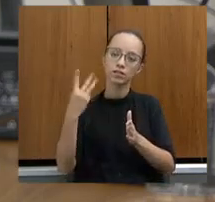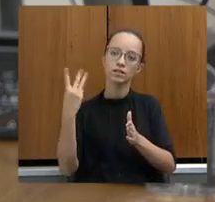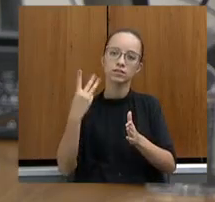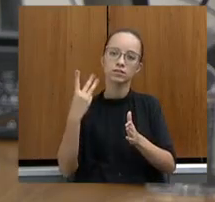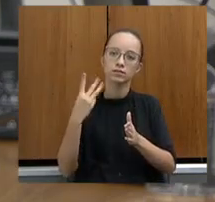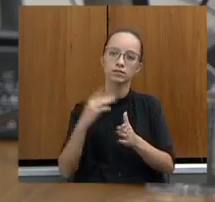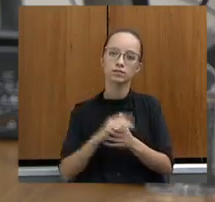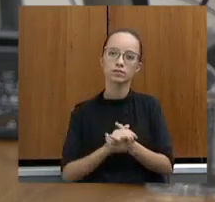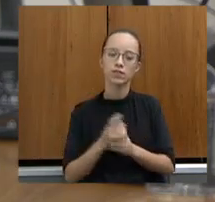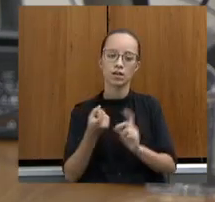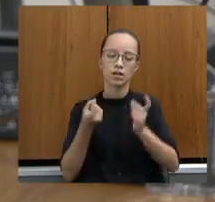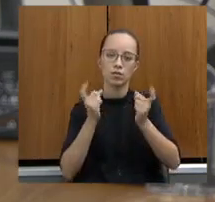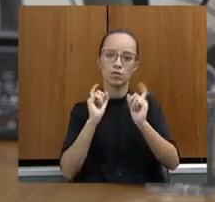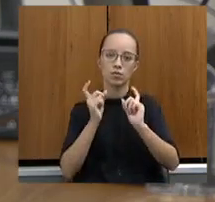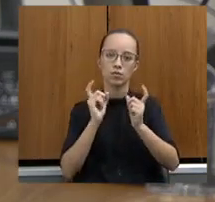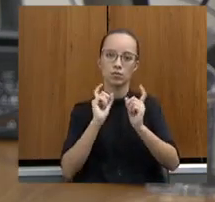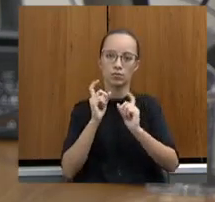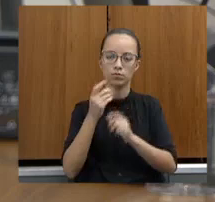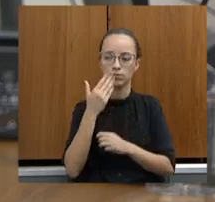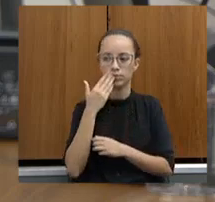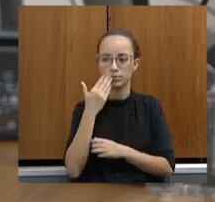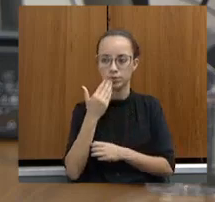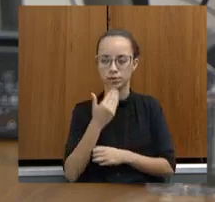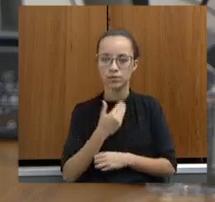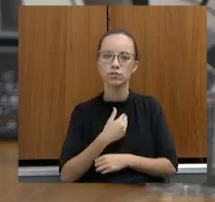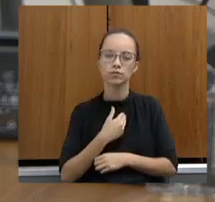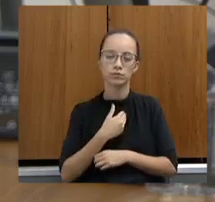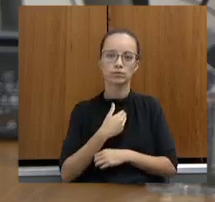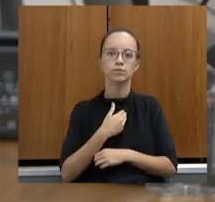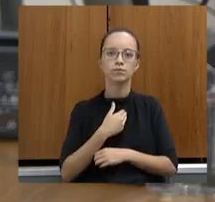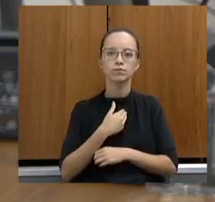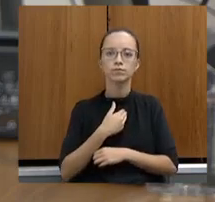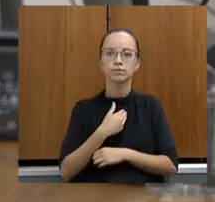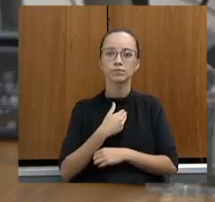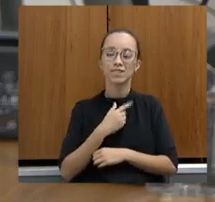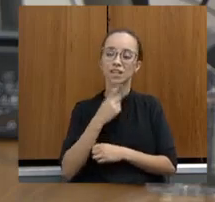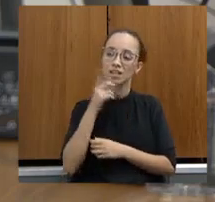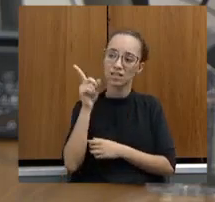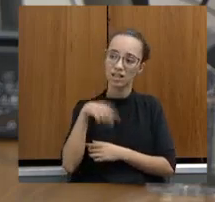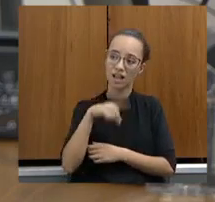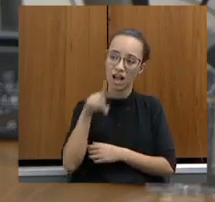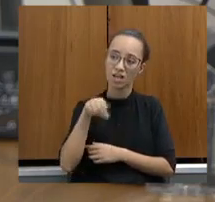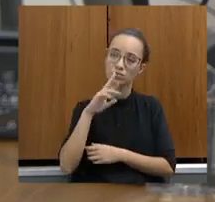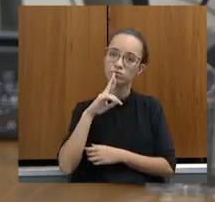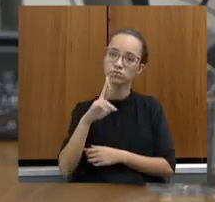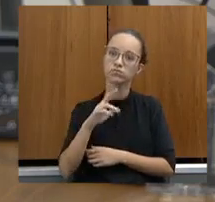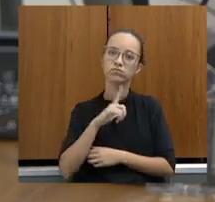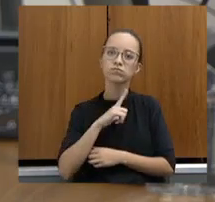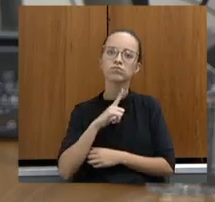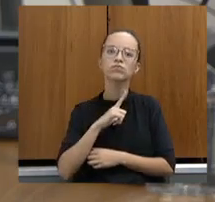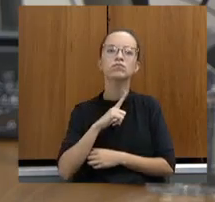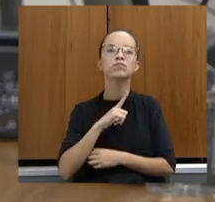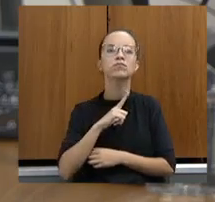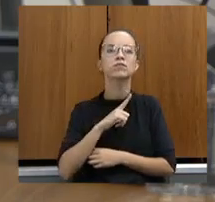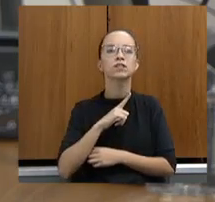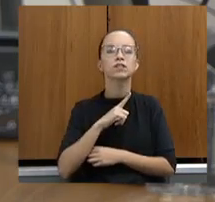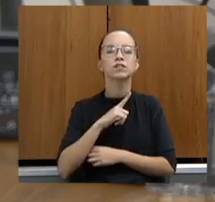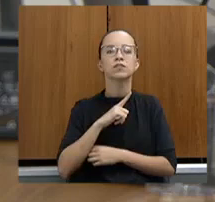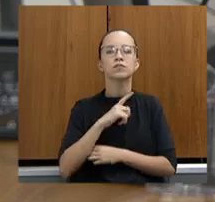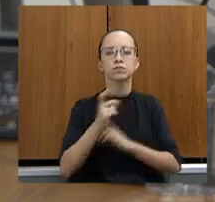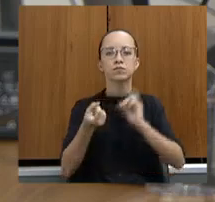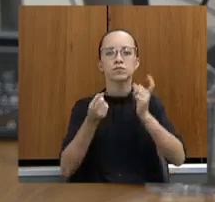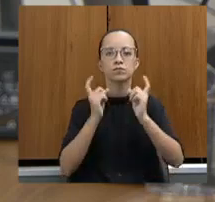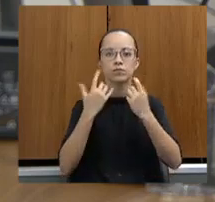na reunião foi um pedido que o senhor fez de forma ordinária e ele foi negado o como eu coloquei Na audiência pública e